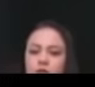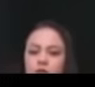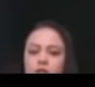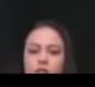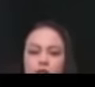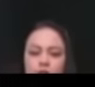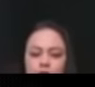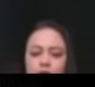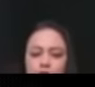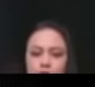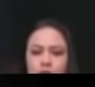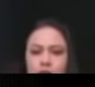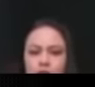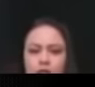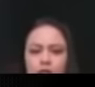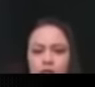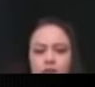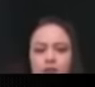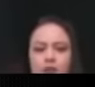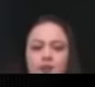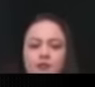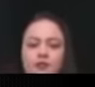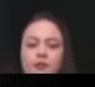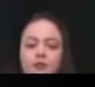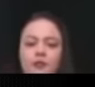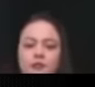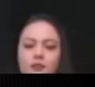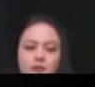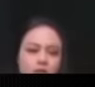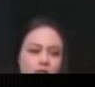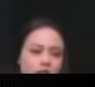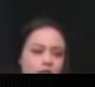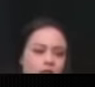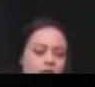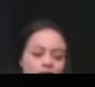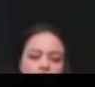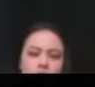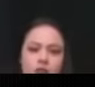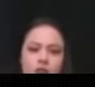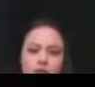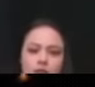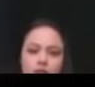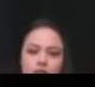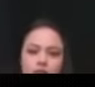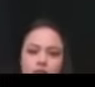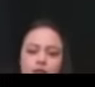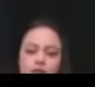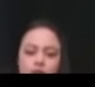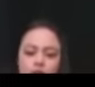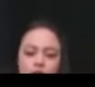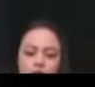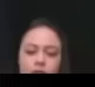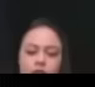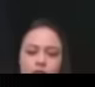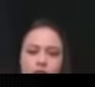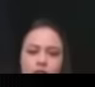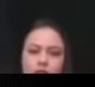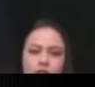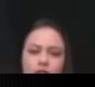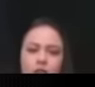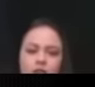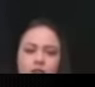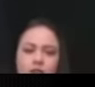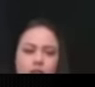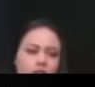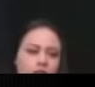parágrafos, decorre do seu significado e de sua função. São preceitos normativos que, buscando harmonizar a garantia da coisa